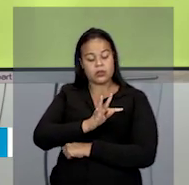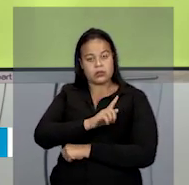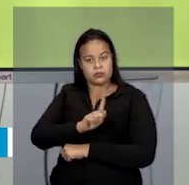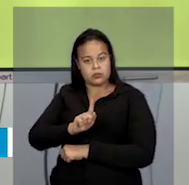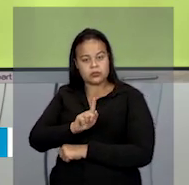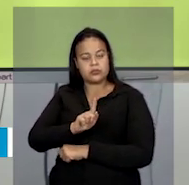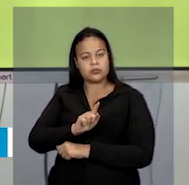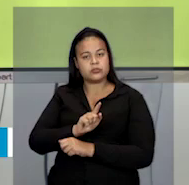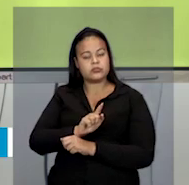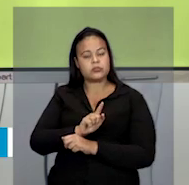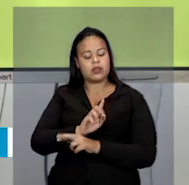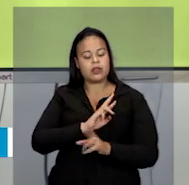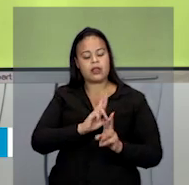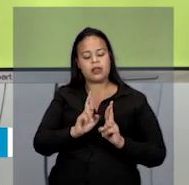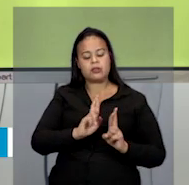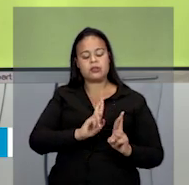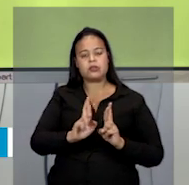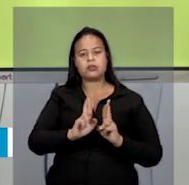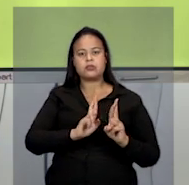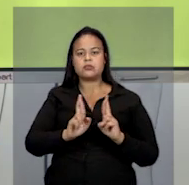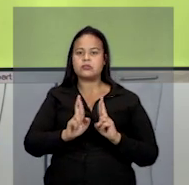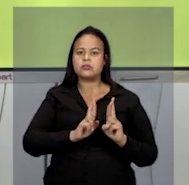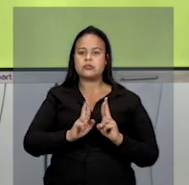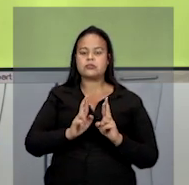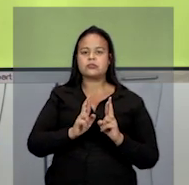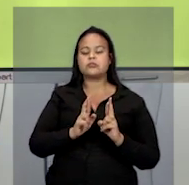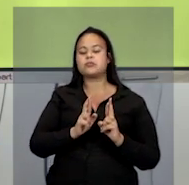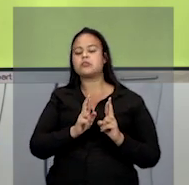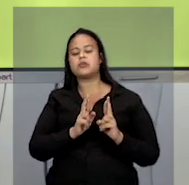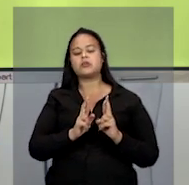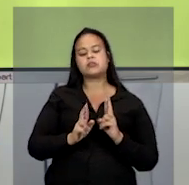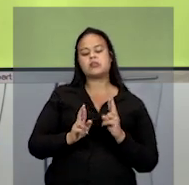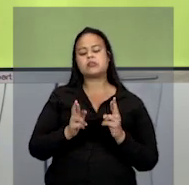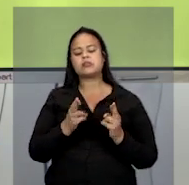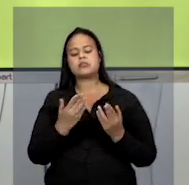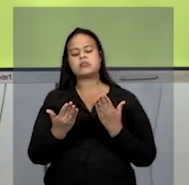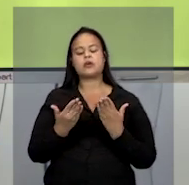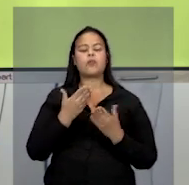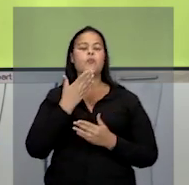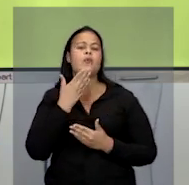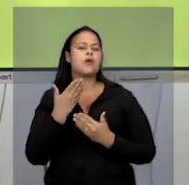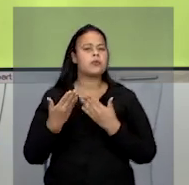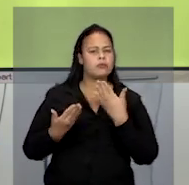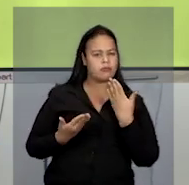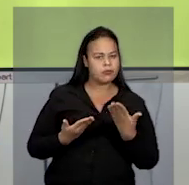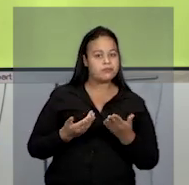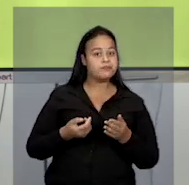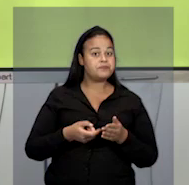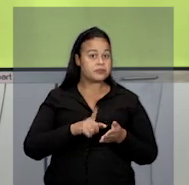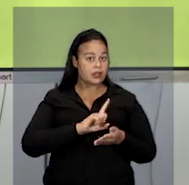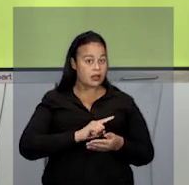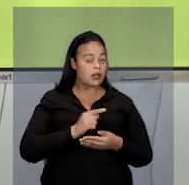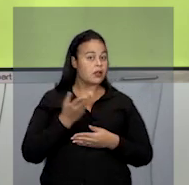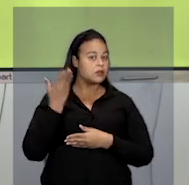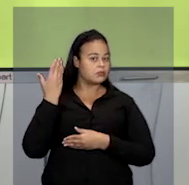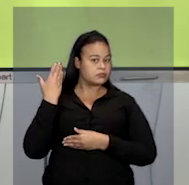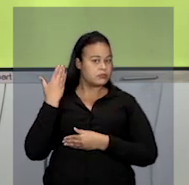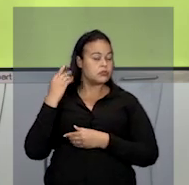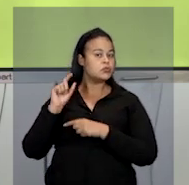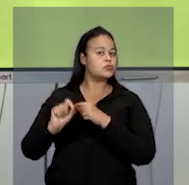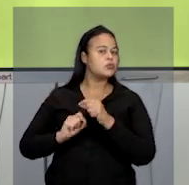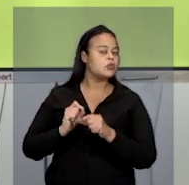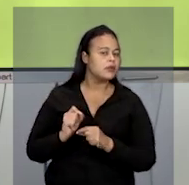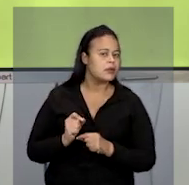semelhanças e as relações entre elas. Nas aulas anteriores, nós verificamos o